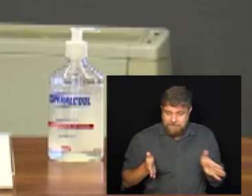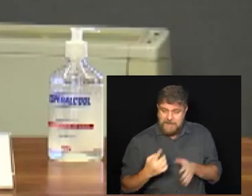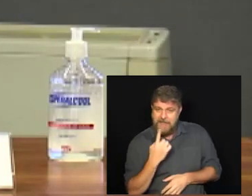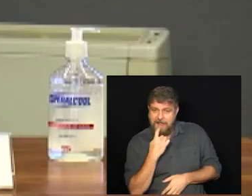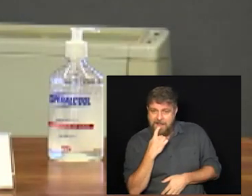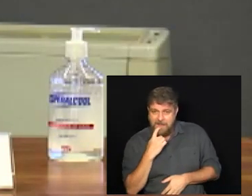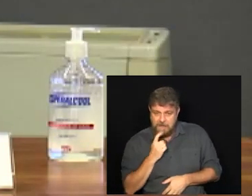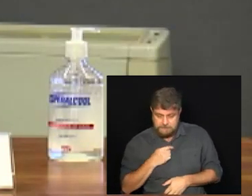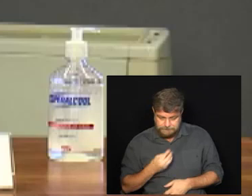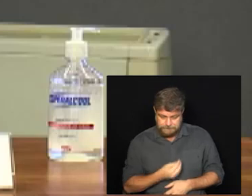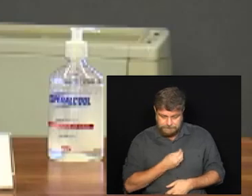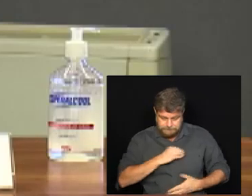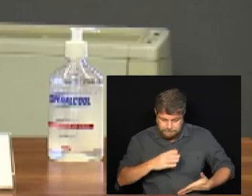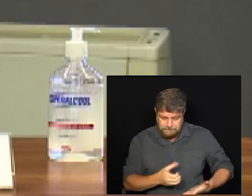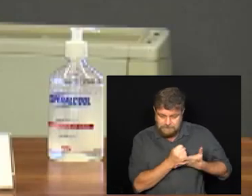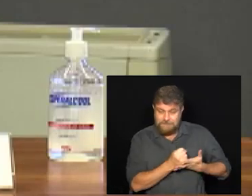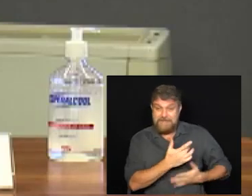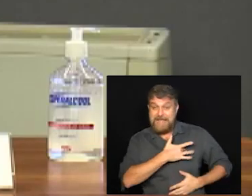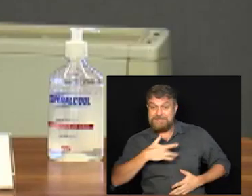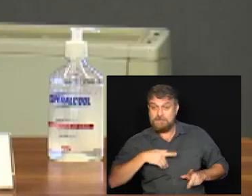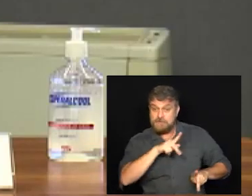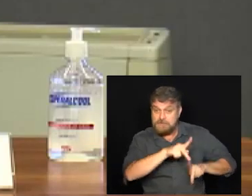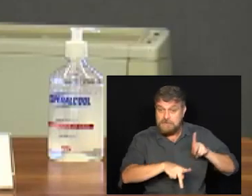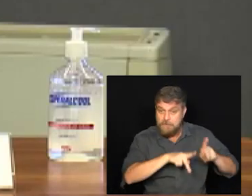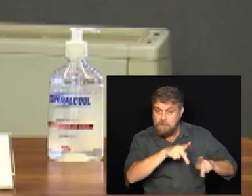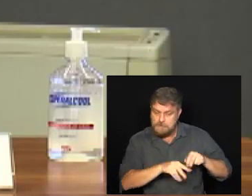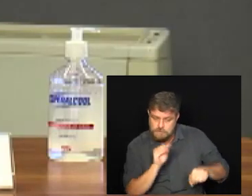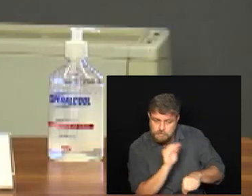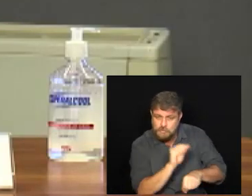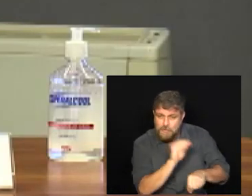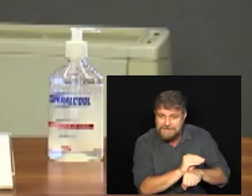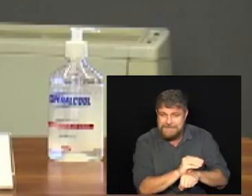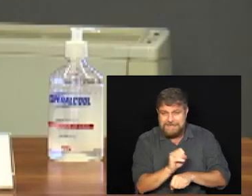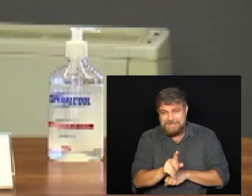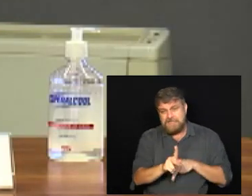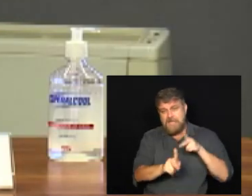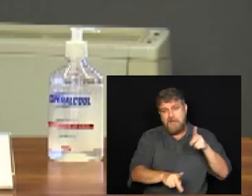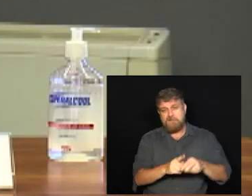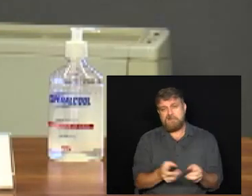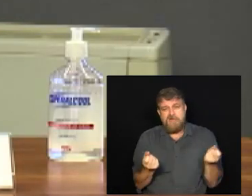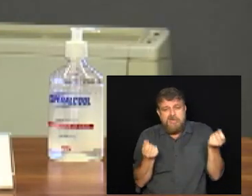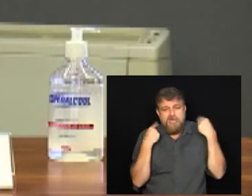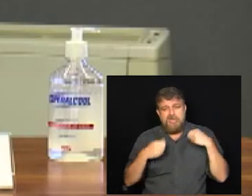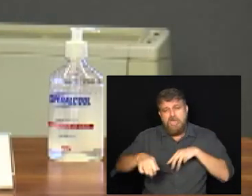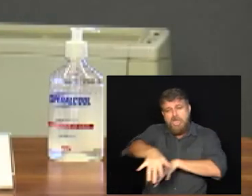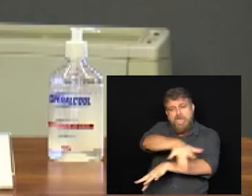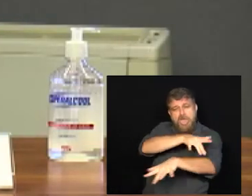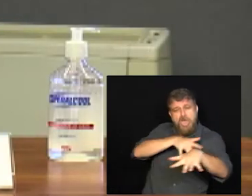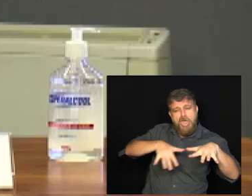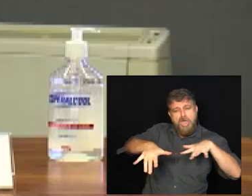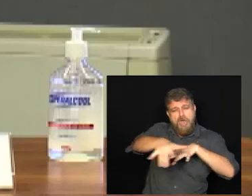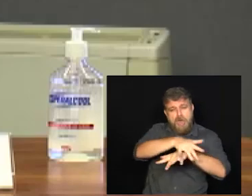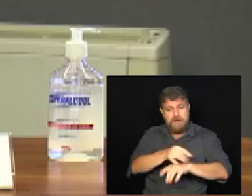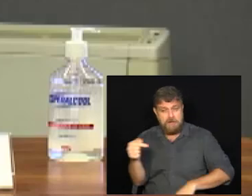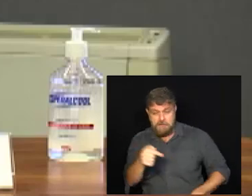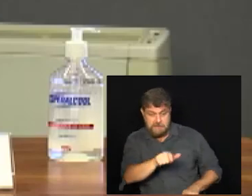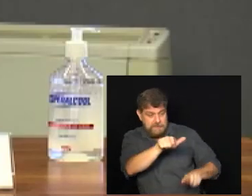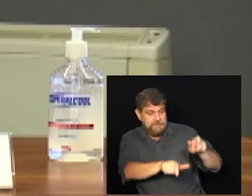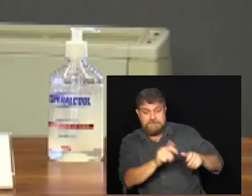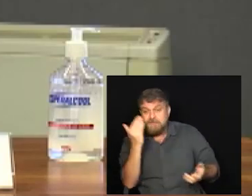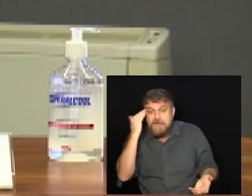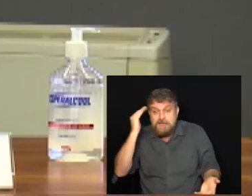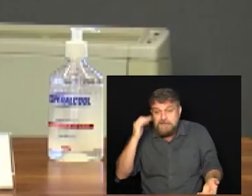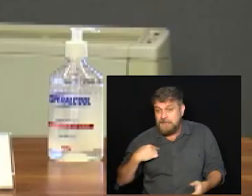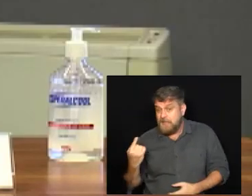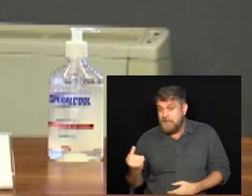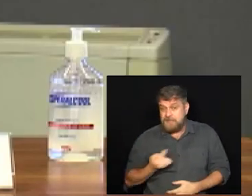vermelha para a proteção da saúde da população. Agora, se a própria população se aglomera, as pessoas têm que entender que a gente